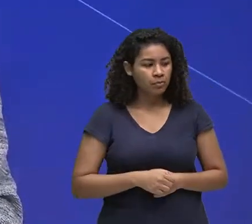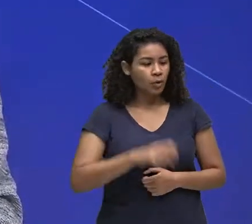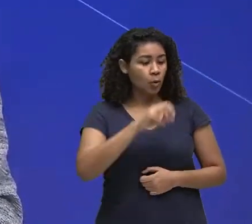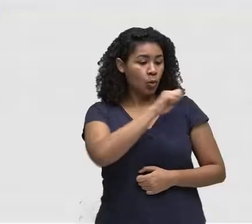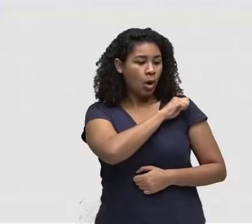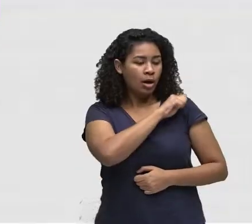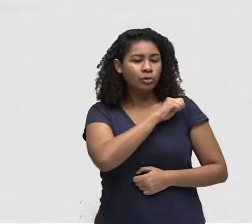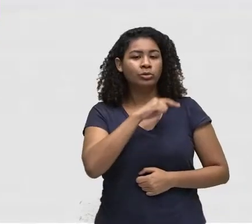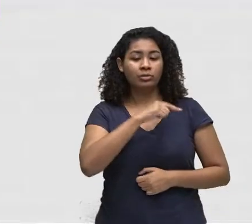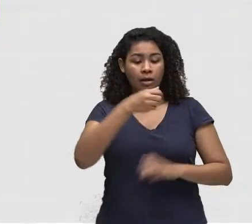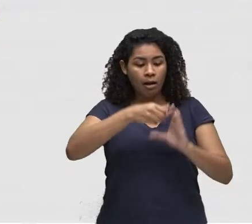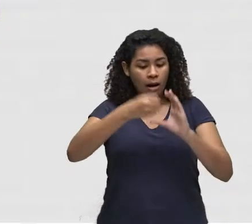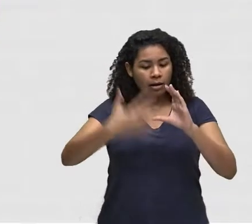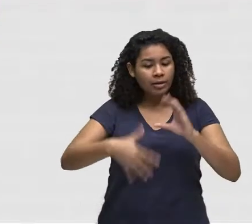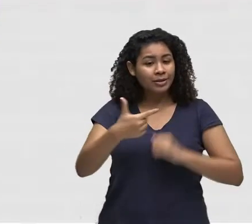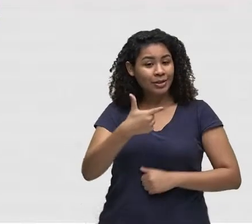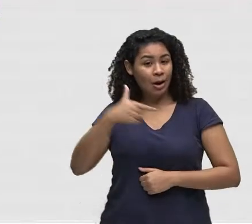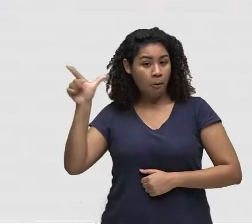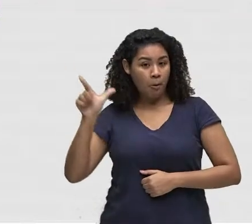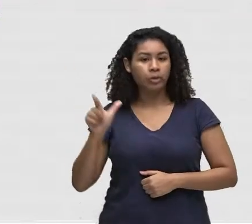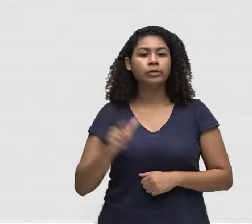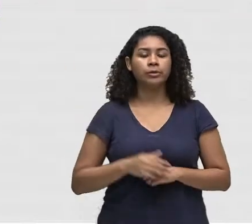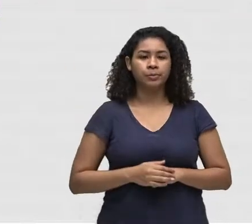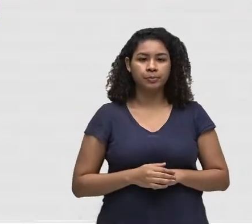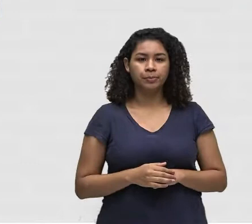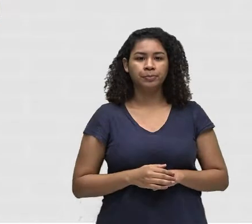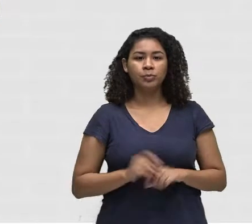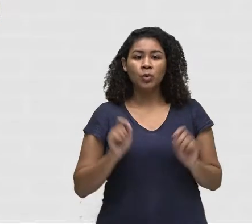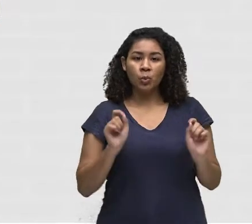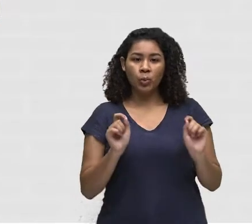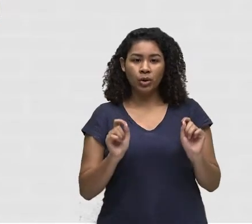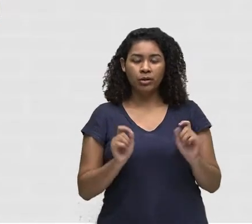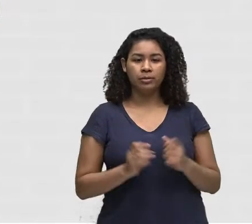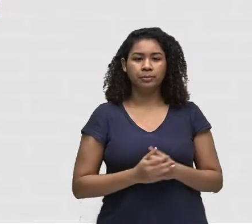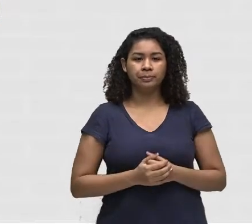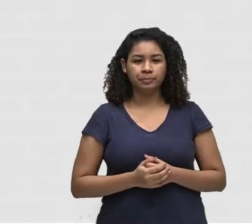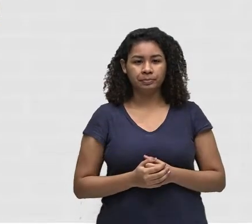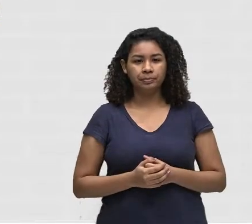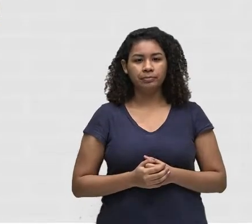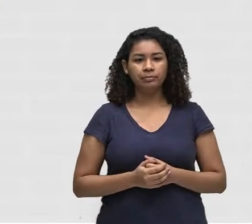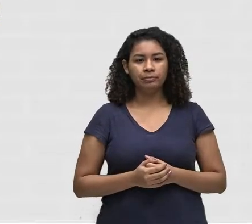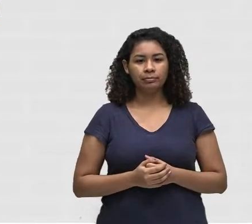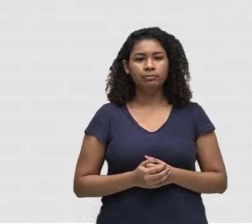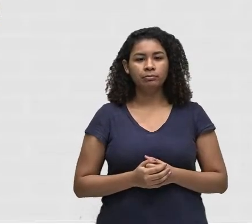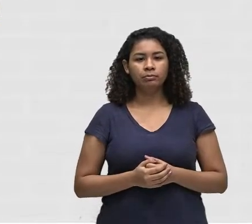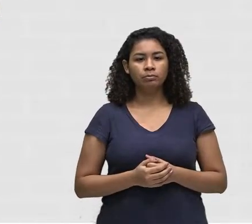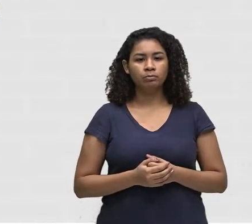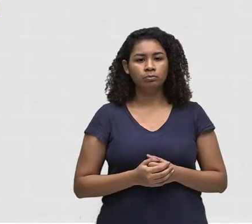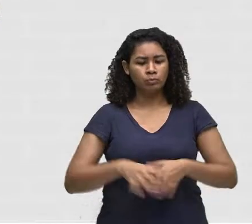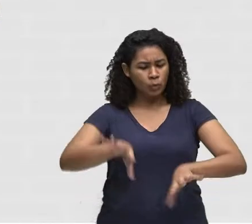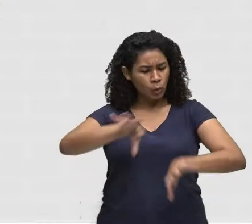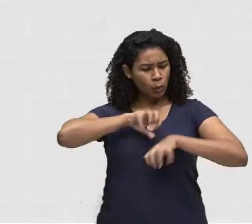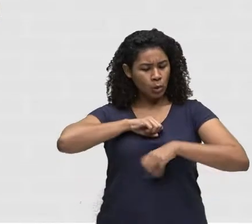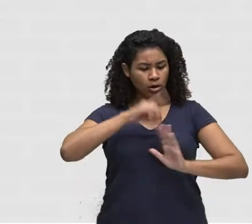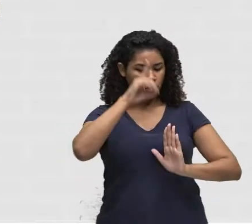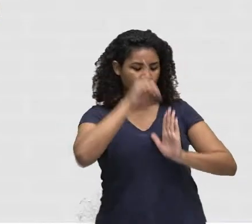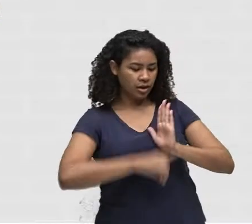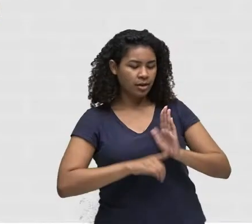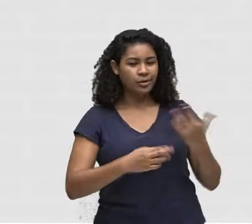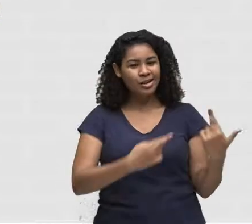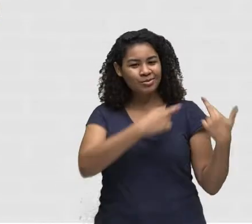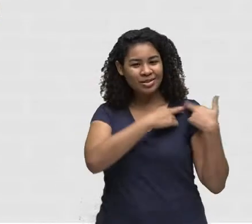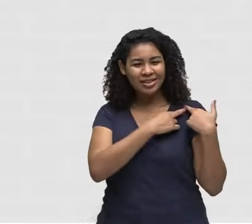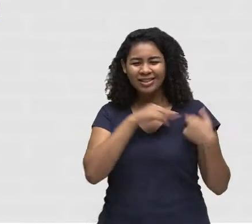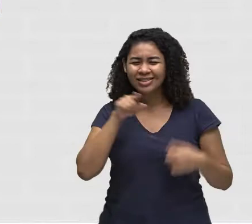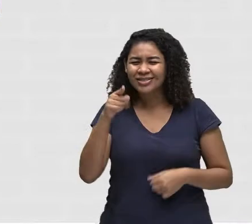características no ambiente escolar. A primeira que a gente traz aí é essa de incorporação de direitos e responsabilidades, que foi uma coisa que você